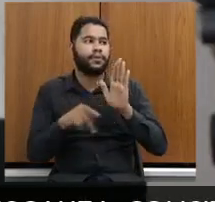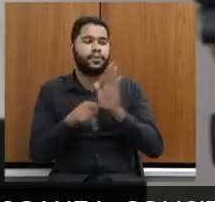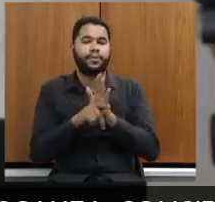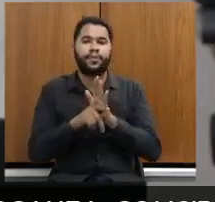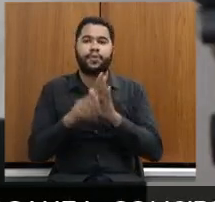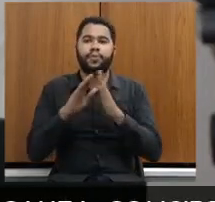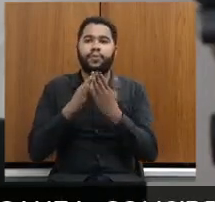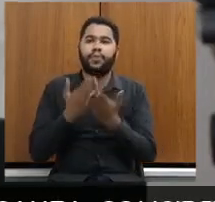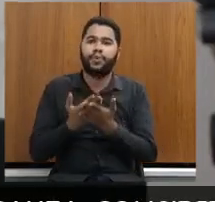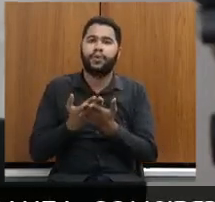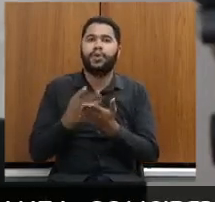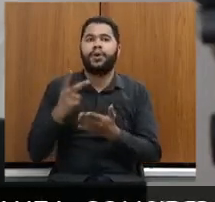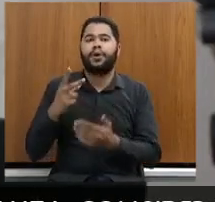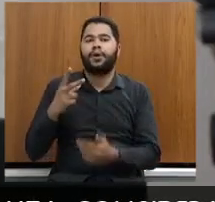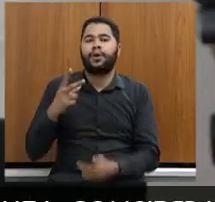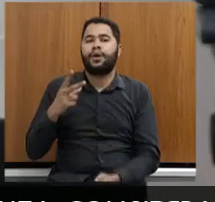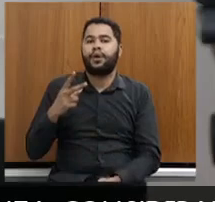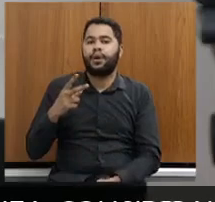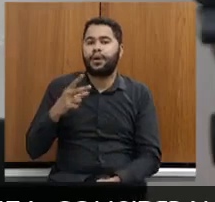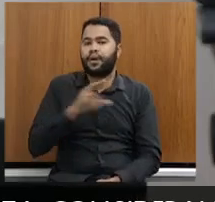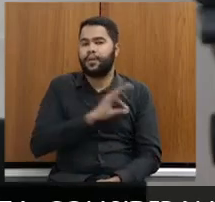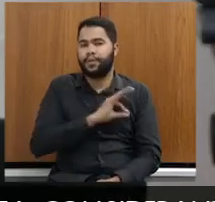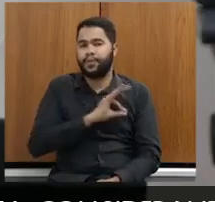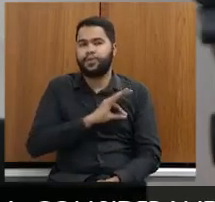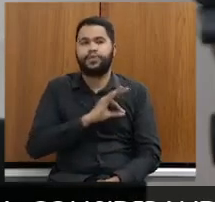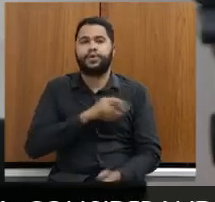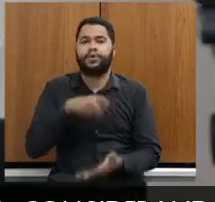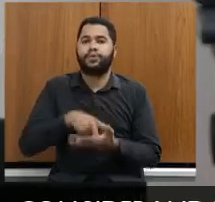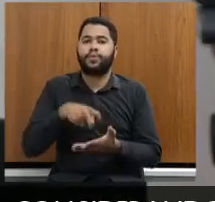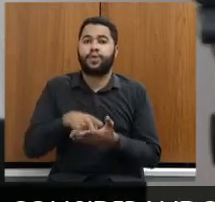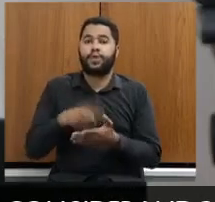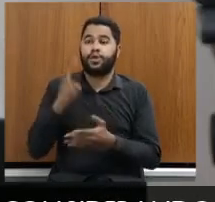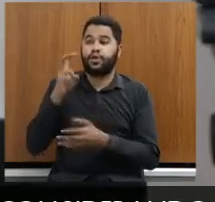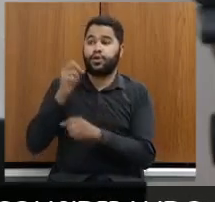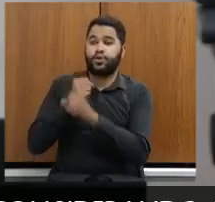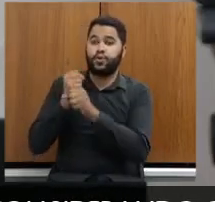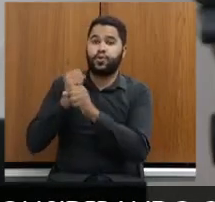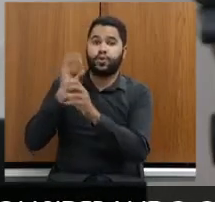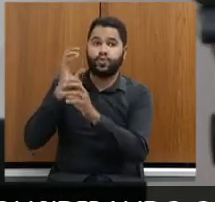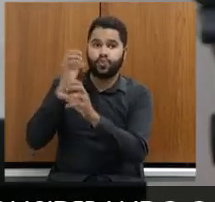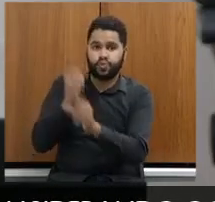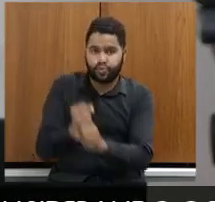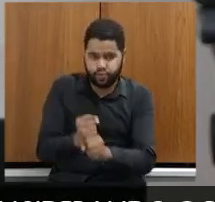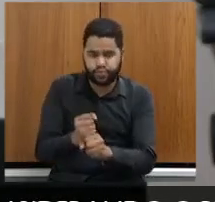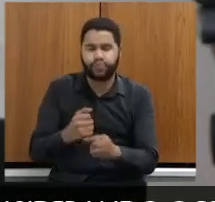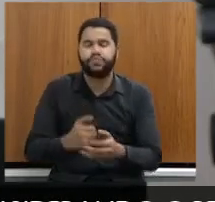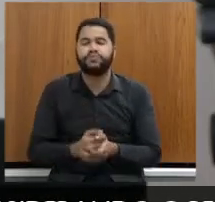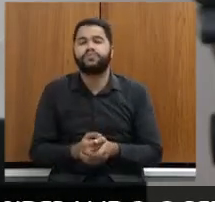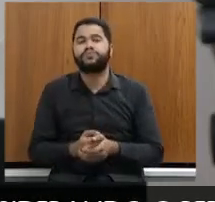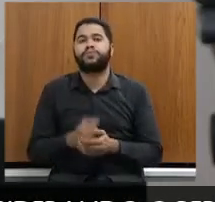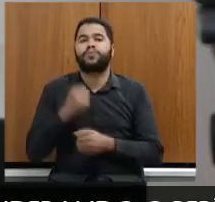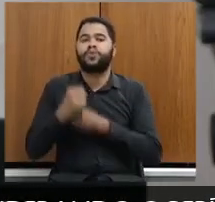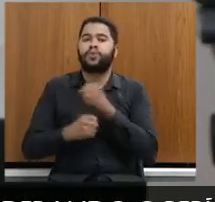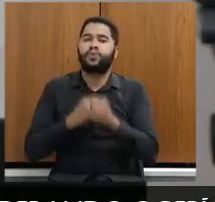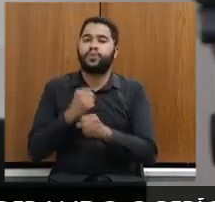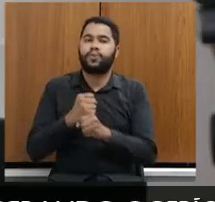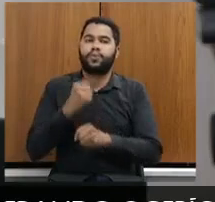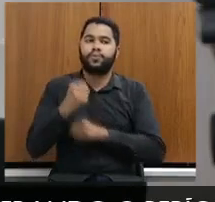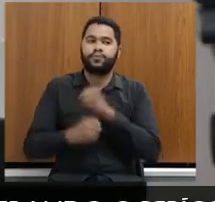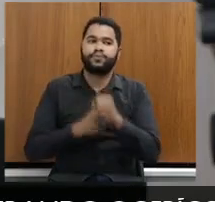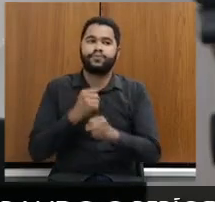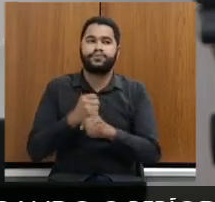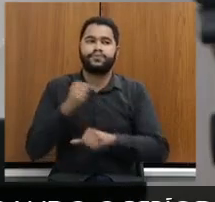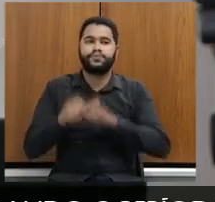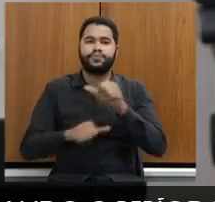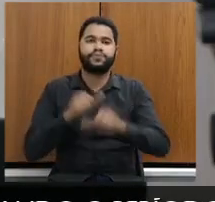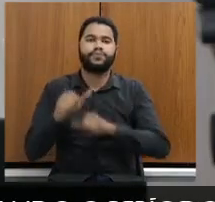concedido os policiais penais e os Agentes o aplicativos relativos a últimos cinco anos especificados por ano bem como mudança